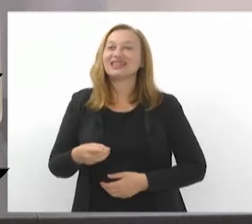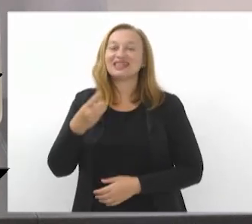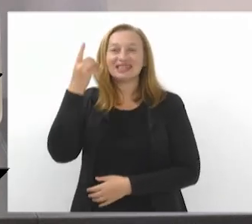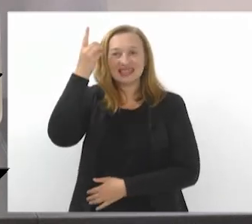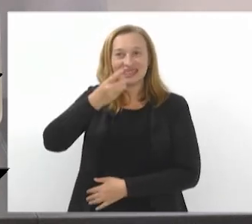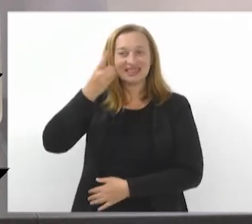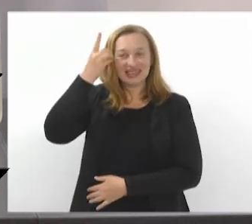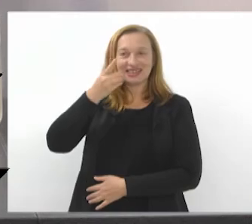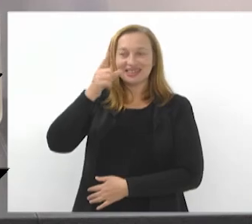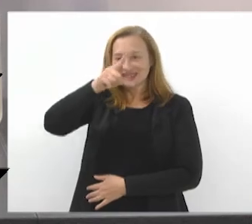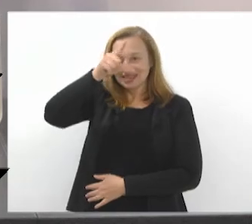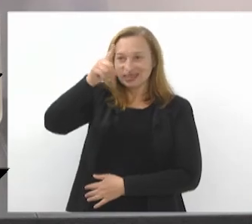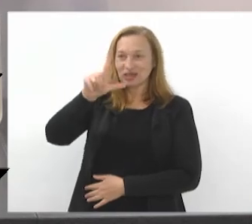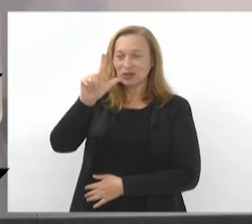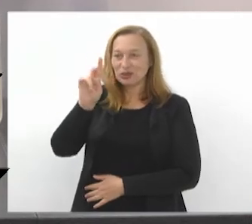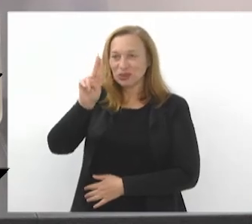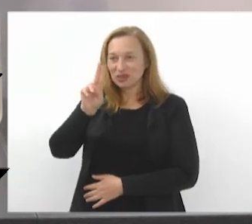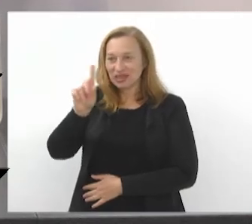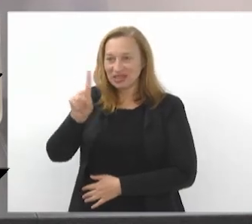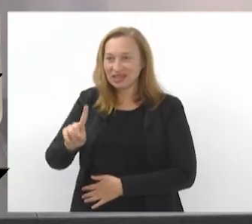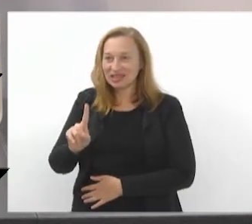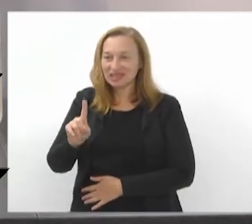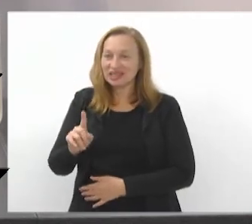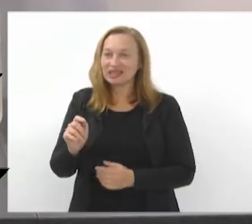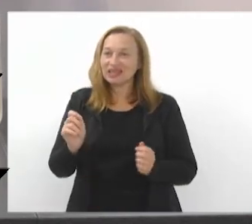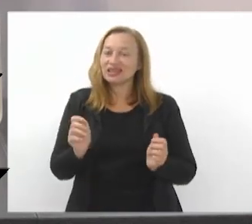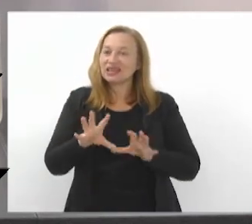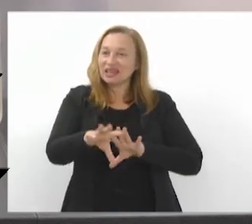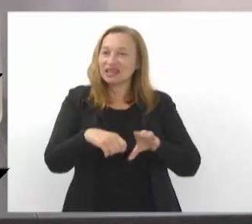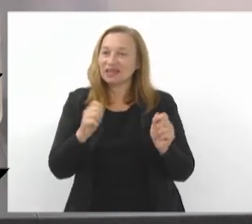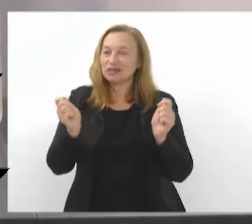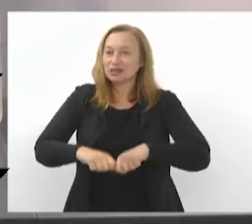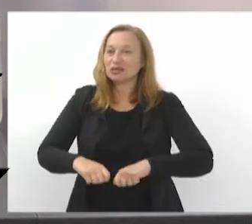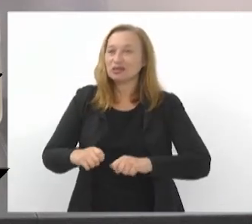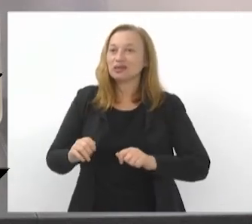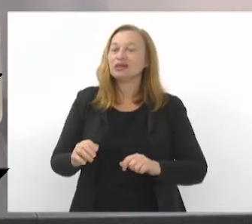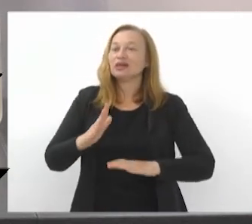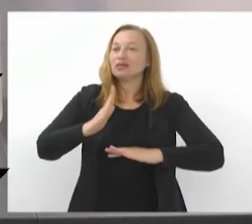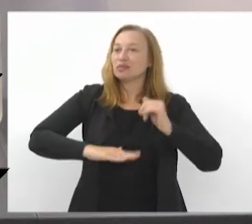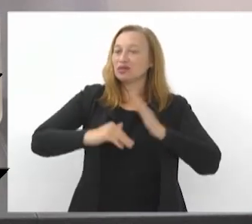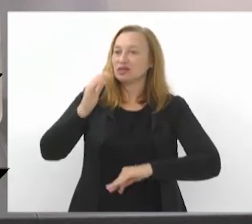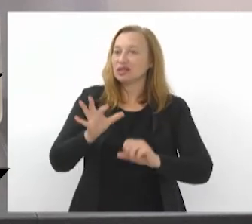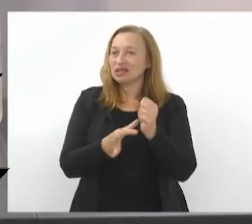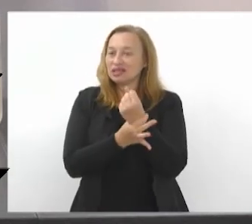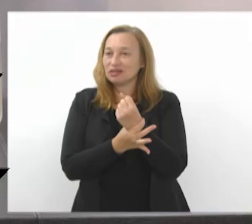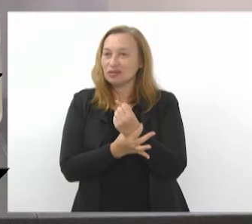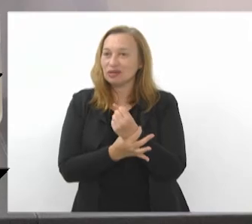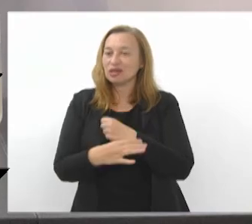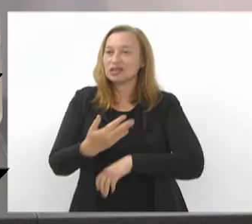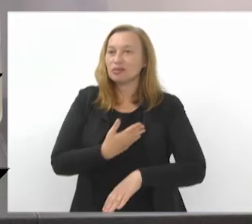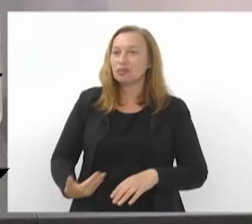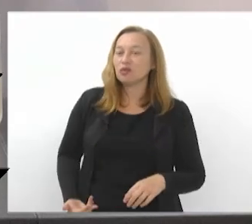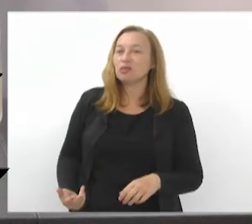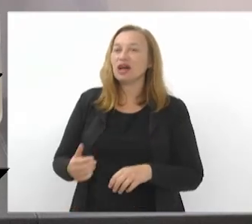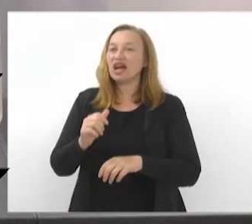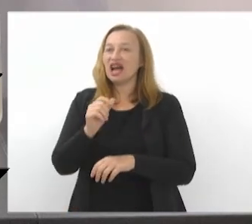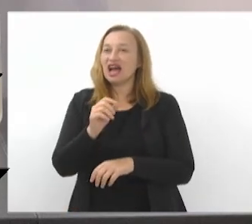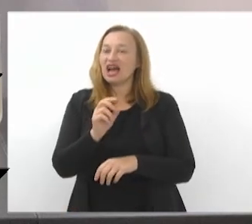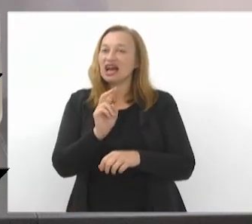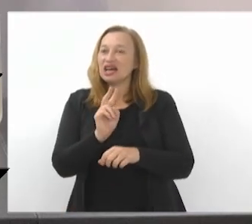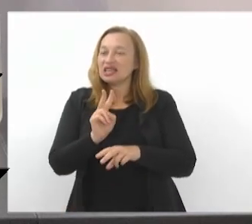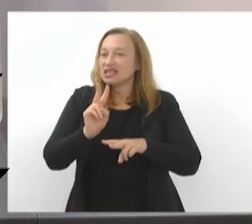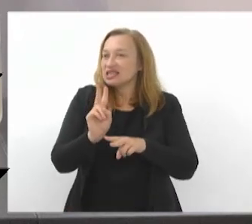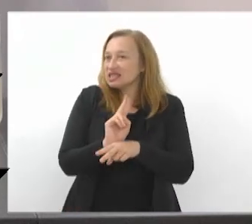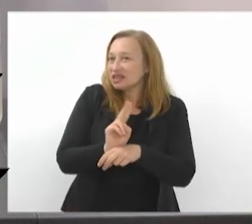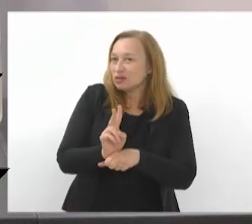autoria do deputado Luiz Cláudio Ribeiro, que determina a capacitação de profissionais de segurança pública e de agentes socioeducativos para o atendimento